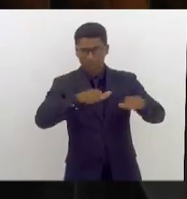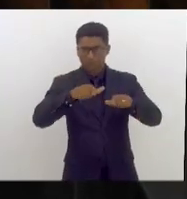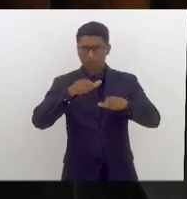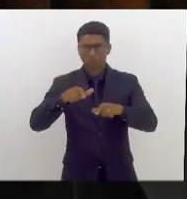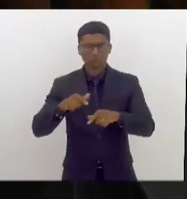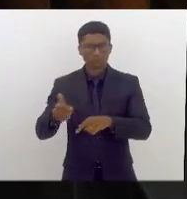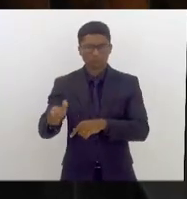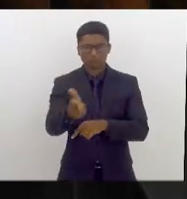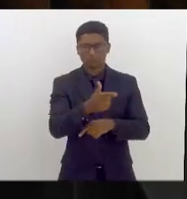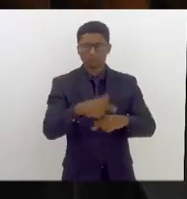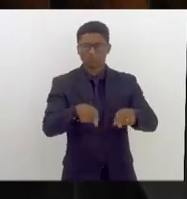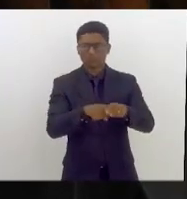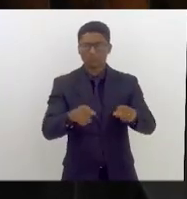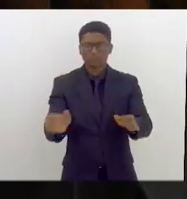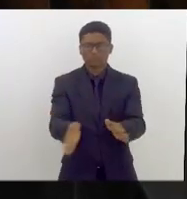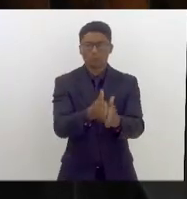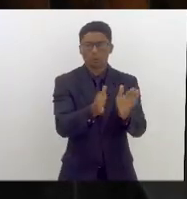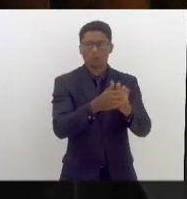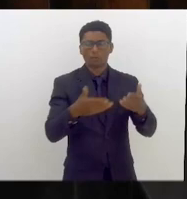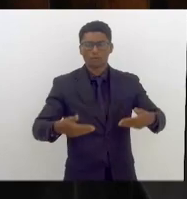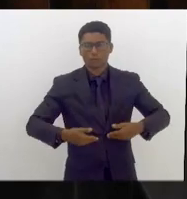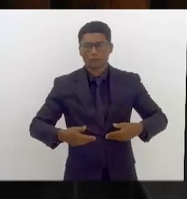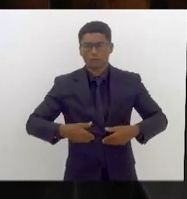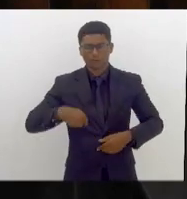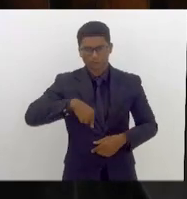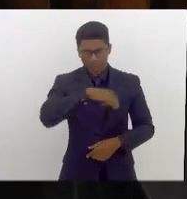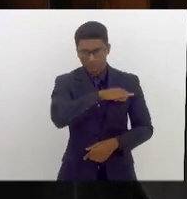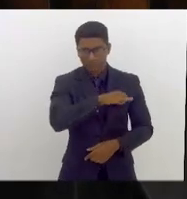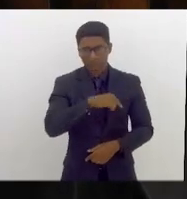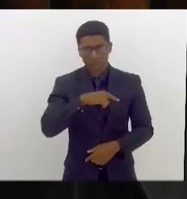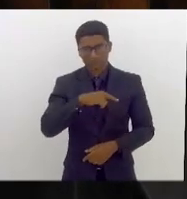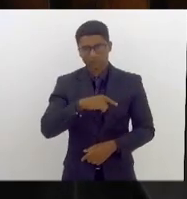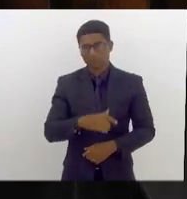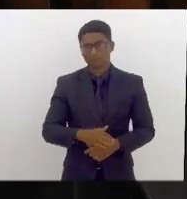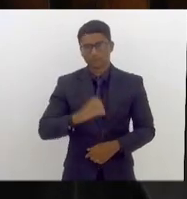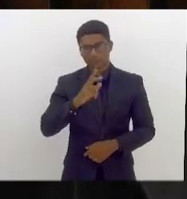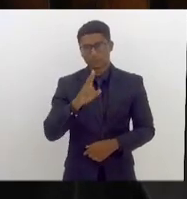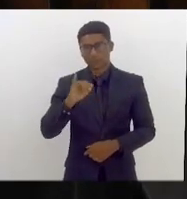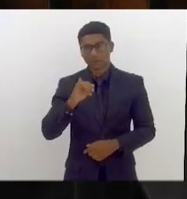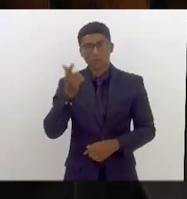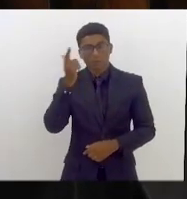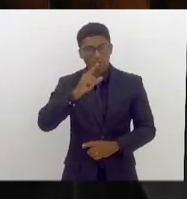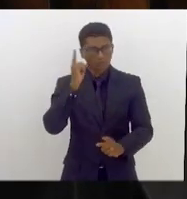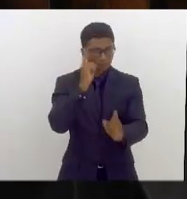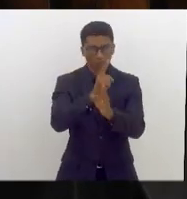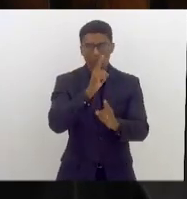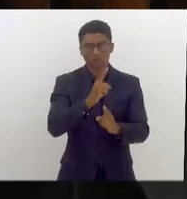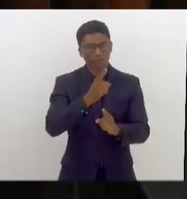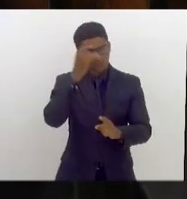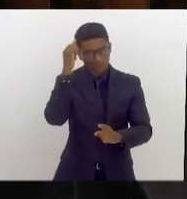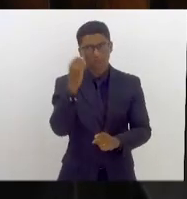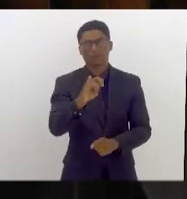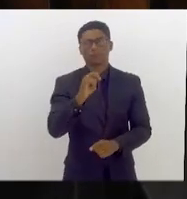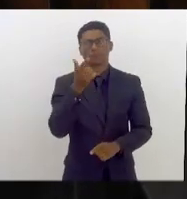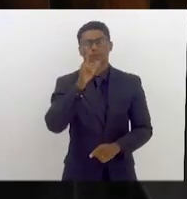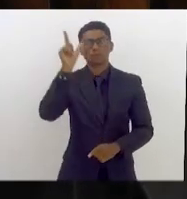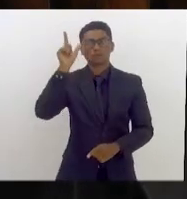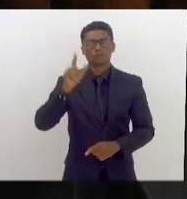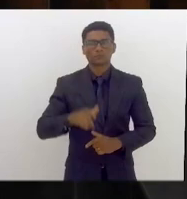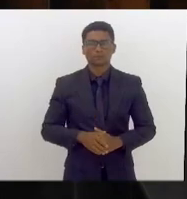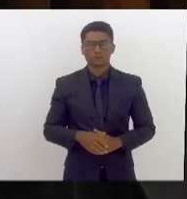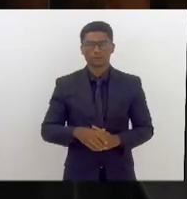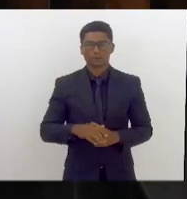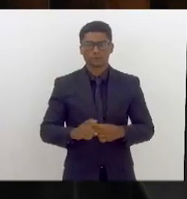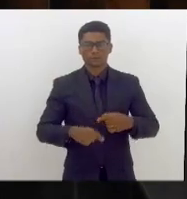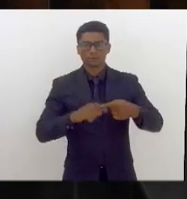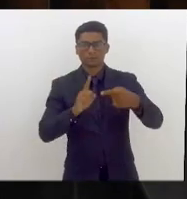de miséria e fome, que assolam o Rio de Janeiro e o Brasil. E foi a CPI quem conteve isso. Além da CPI, teve algumas conquistas. A primeira